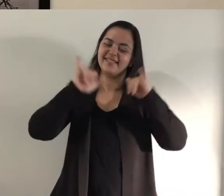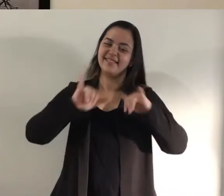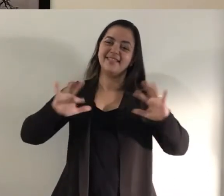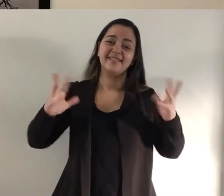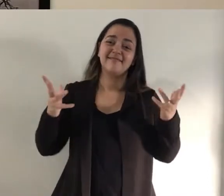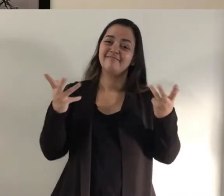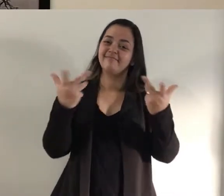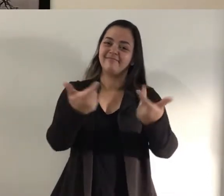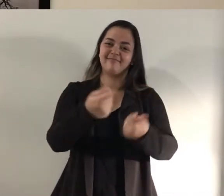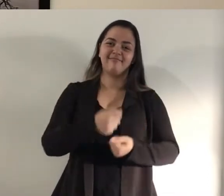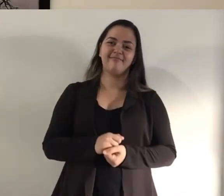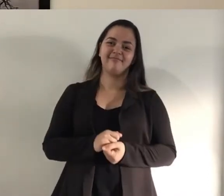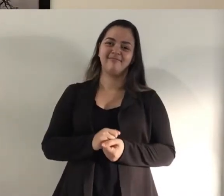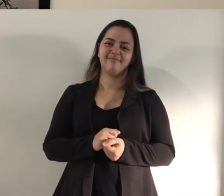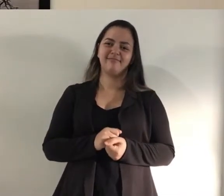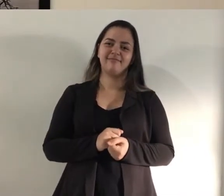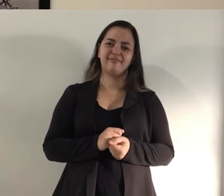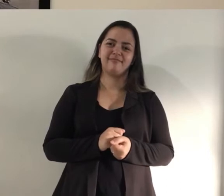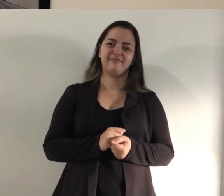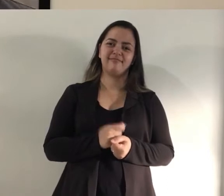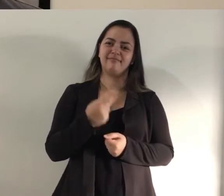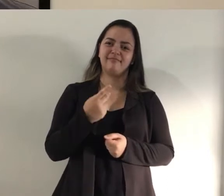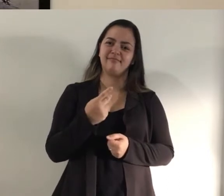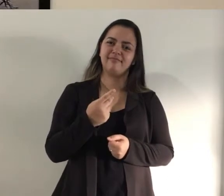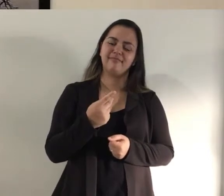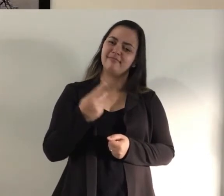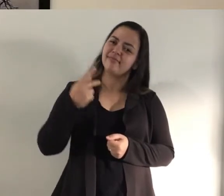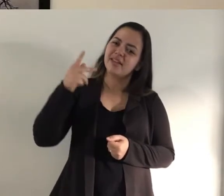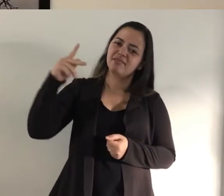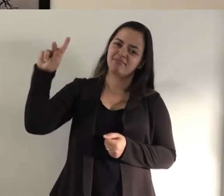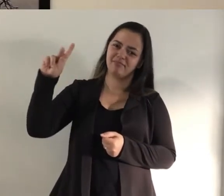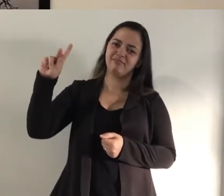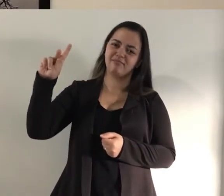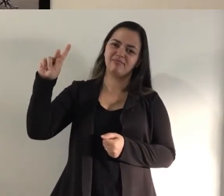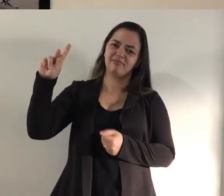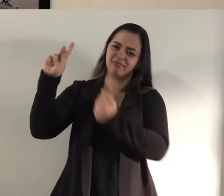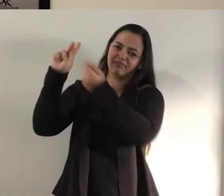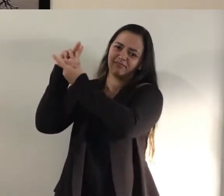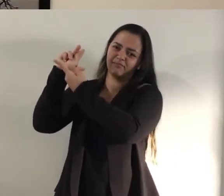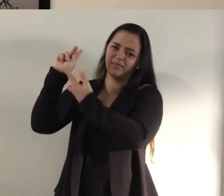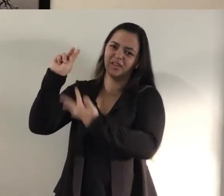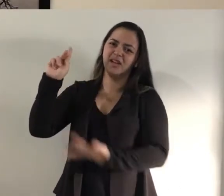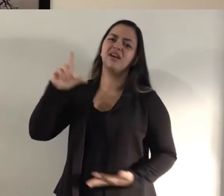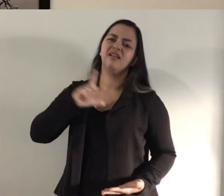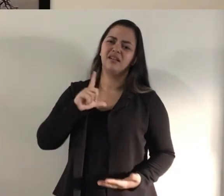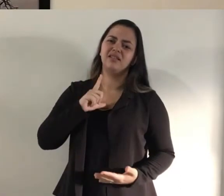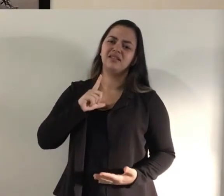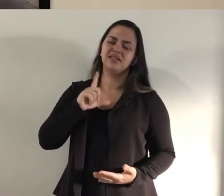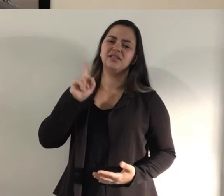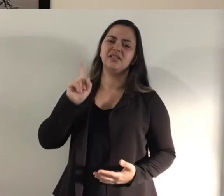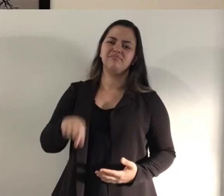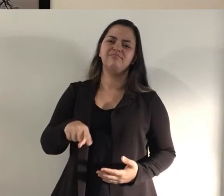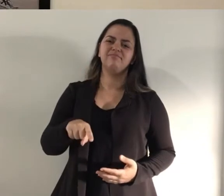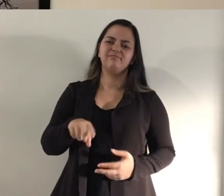suas feridas são as nossas credenciais. As suas cicatrizes são as nossas credenciais de que tudo o que precisava